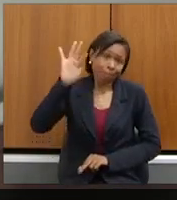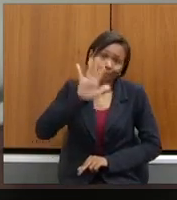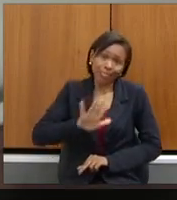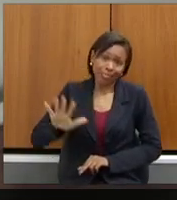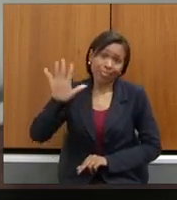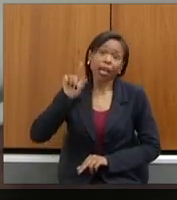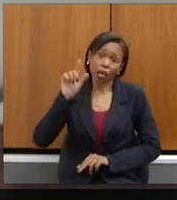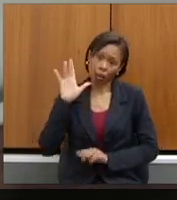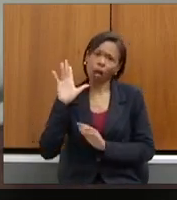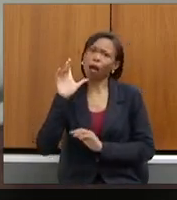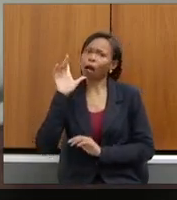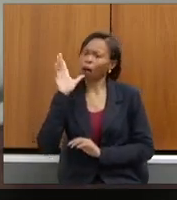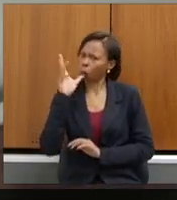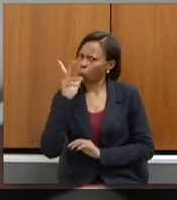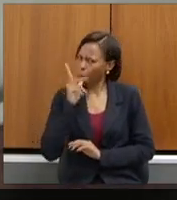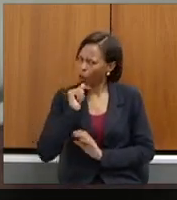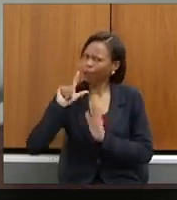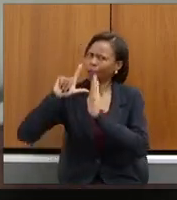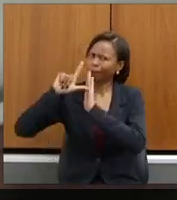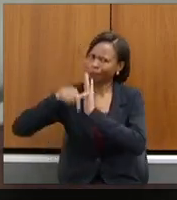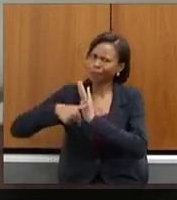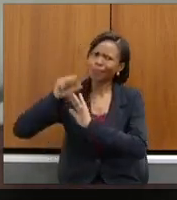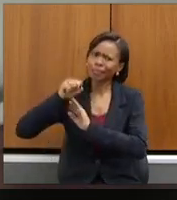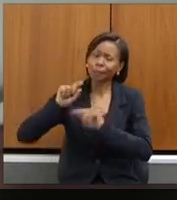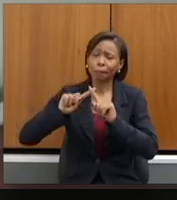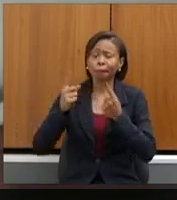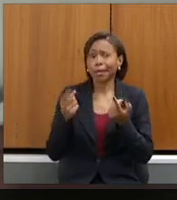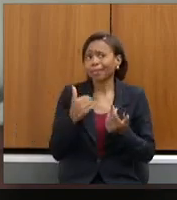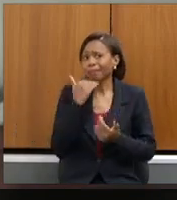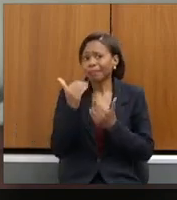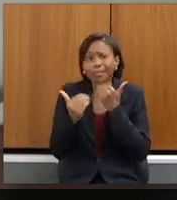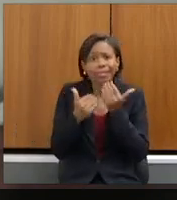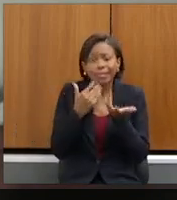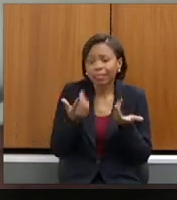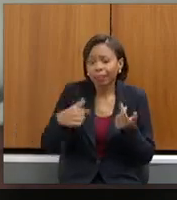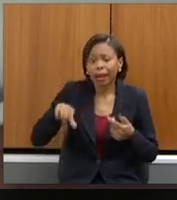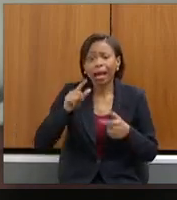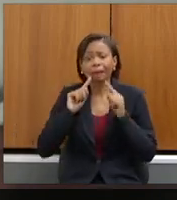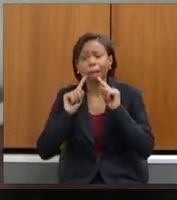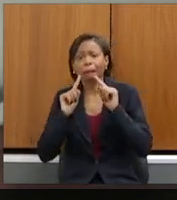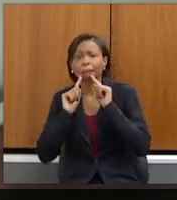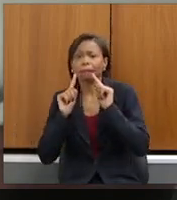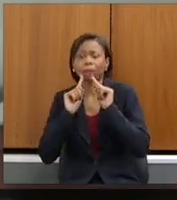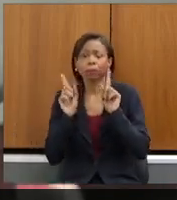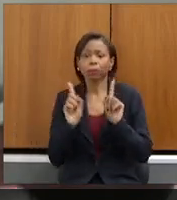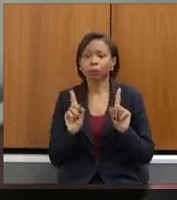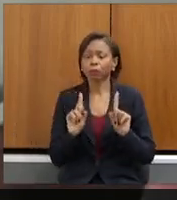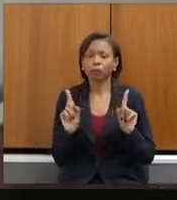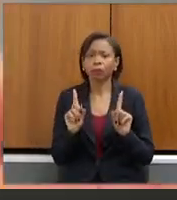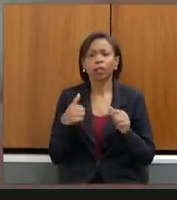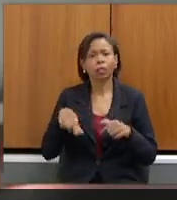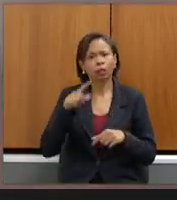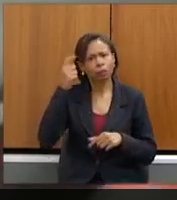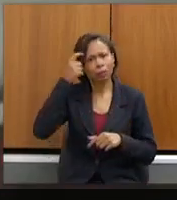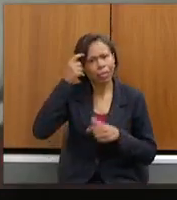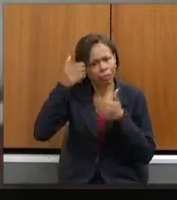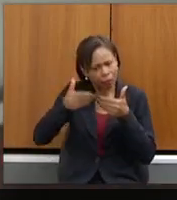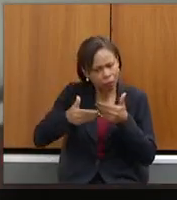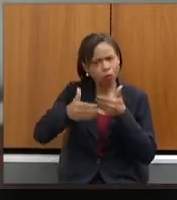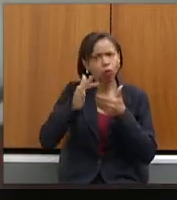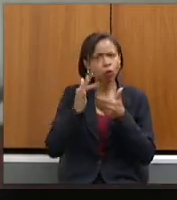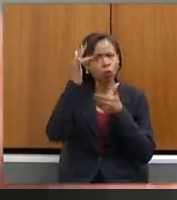mas nós vamos aqui ficar chorando o leite derramado nós estamos aqui olhar pelo retrovisor nova tem que pensar é para frente